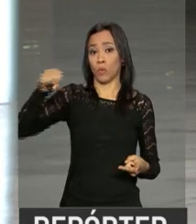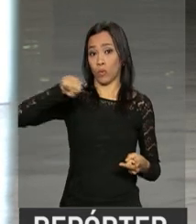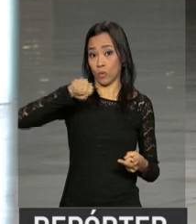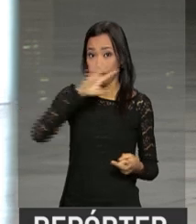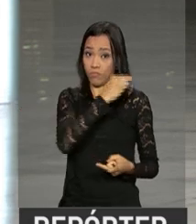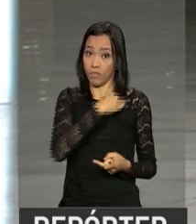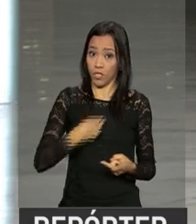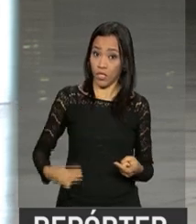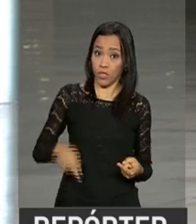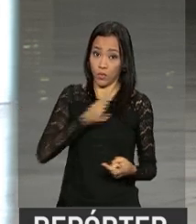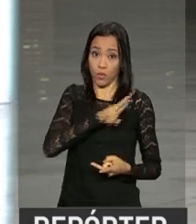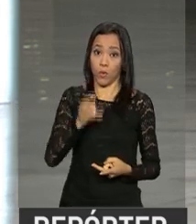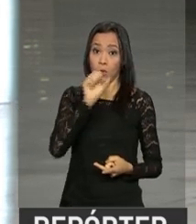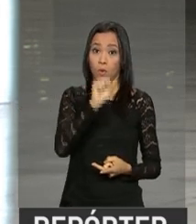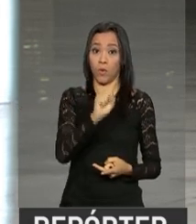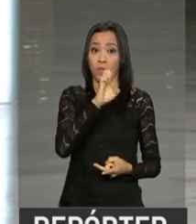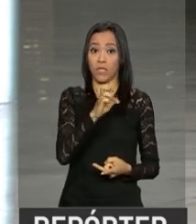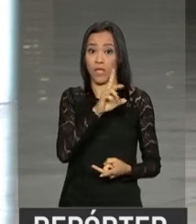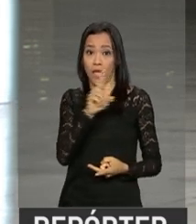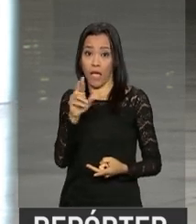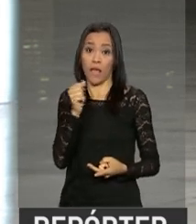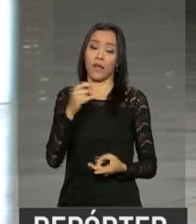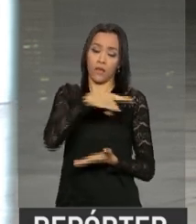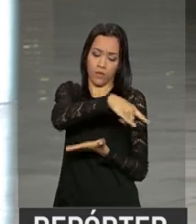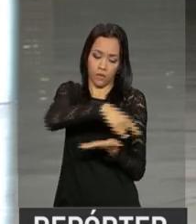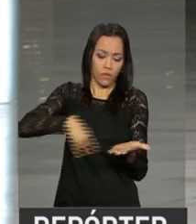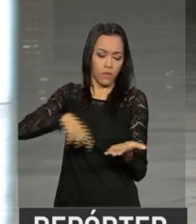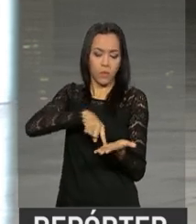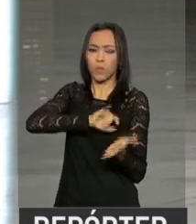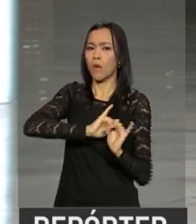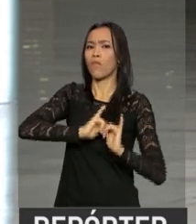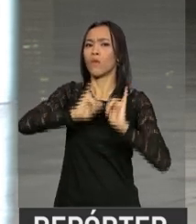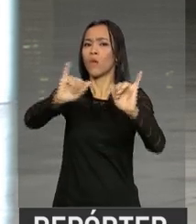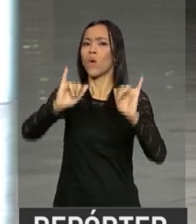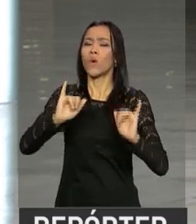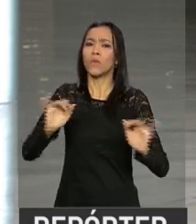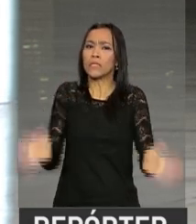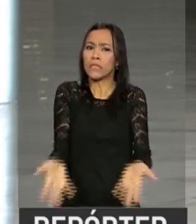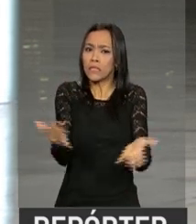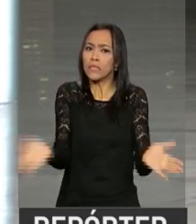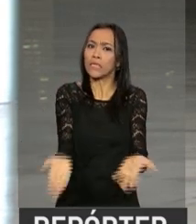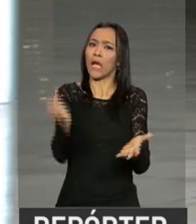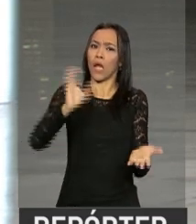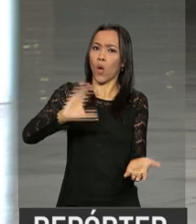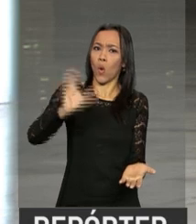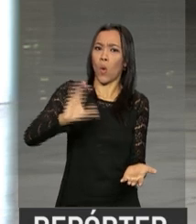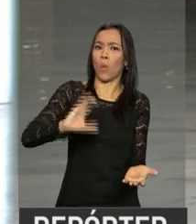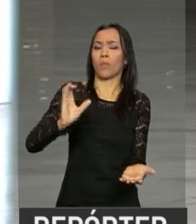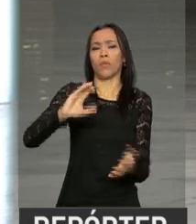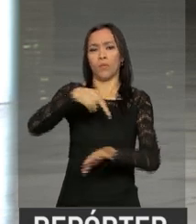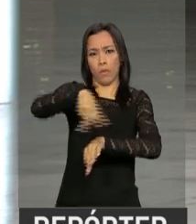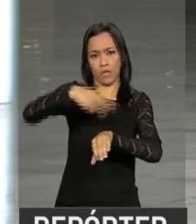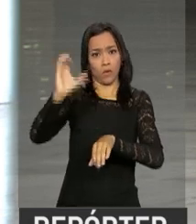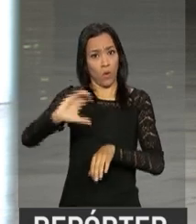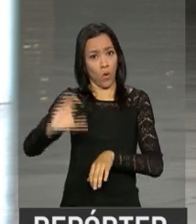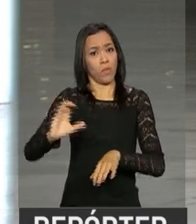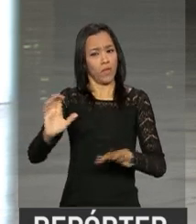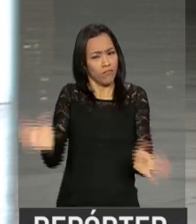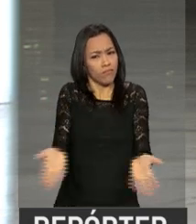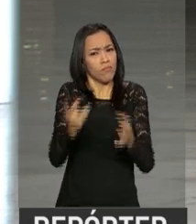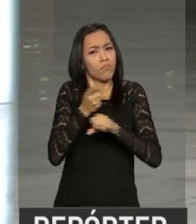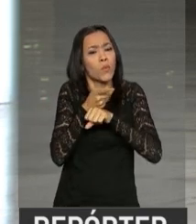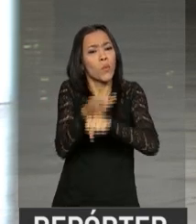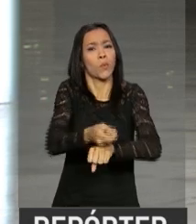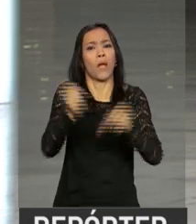divulgaram uma nota na qual encorajam a Colômbia a prosseguir na busca pela paz, isso depois que a população do